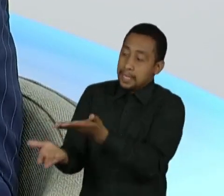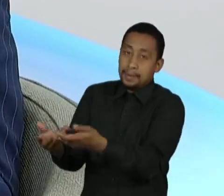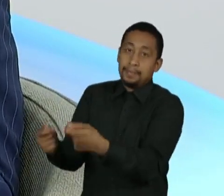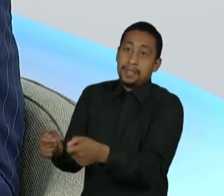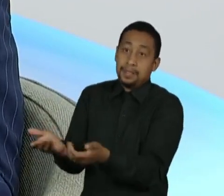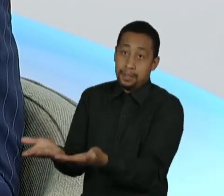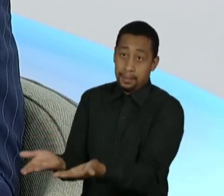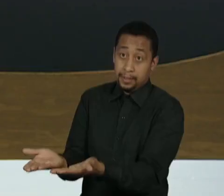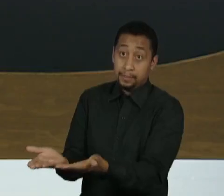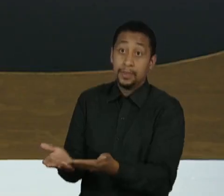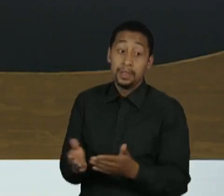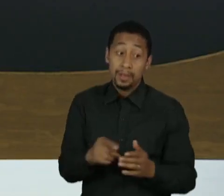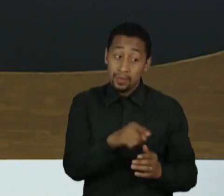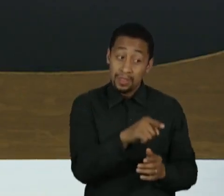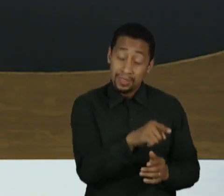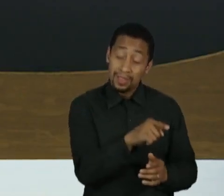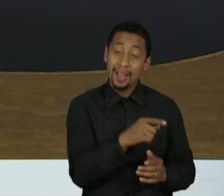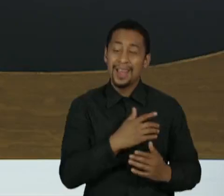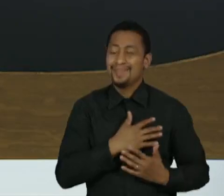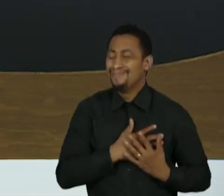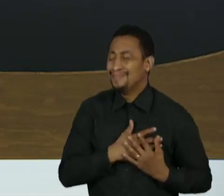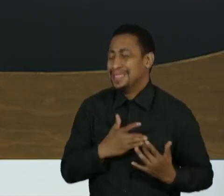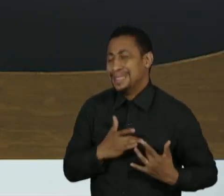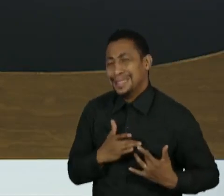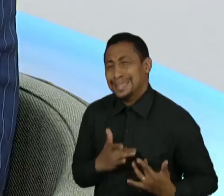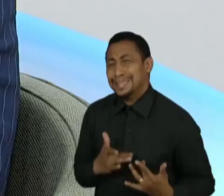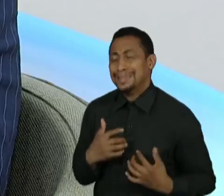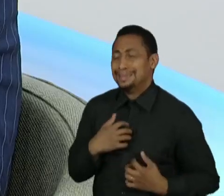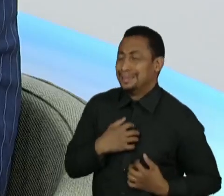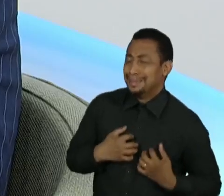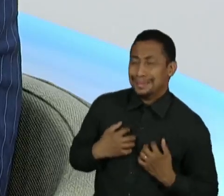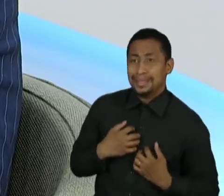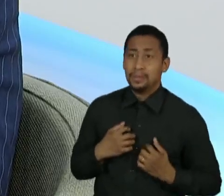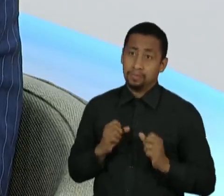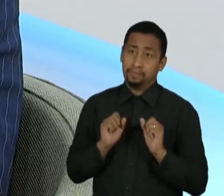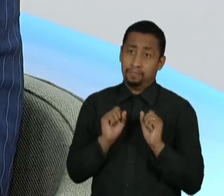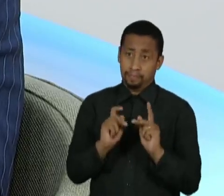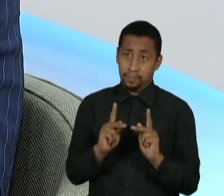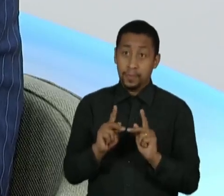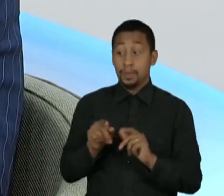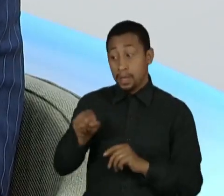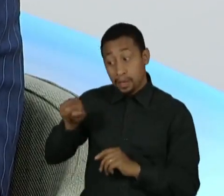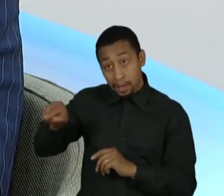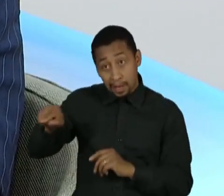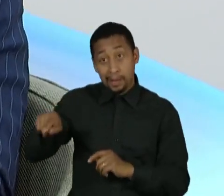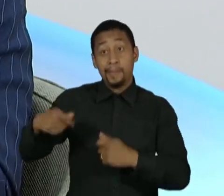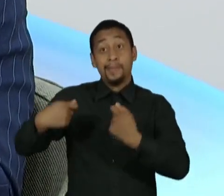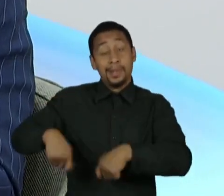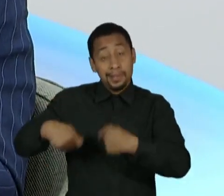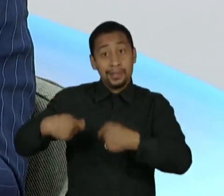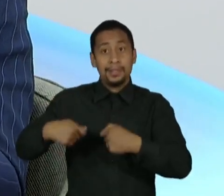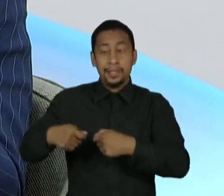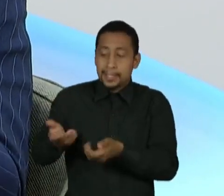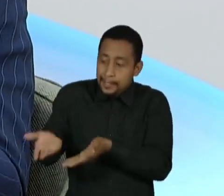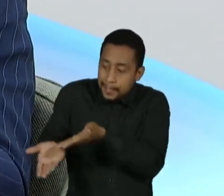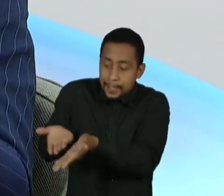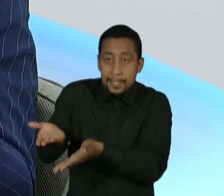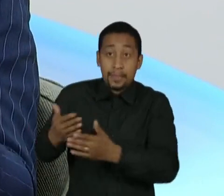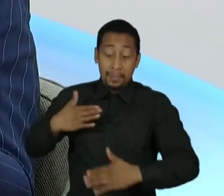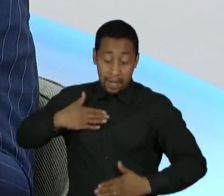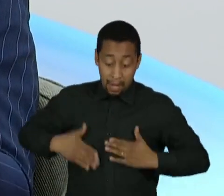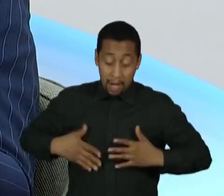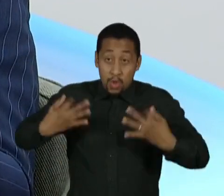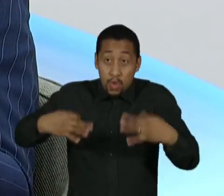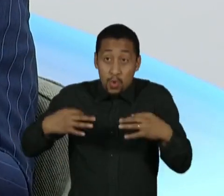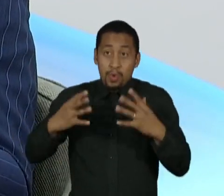você não tem a dor física é aquela pessoa tem então isso para nós é absolutamente importante e o Brasil está evoluindo para que as